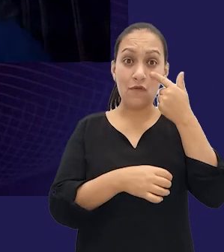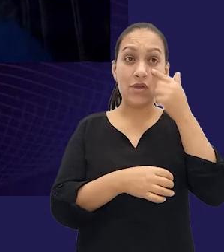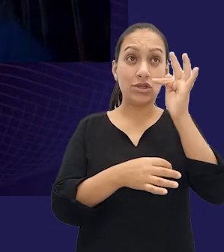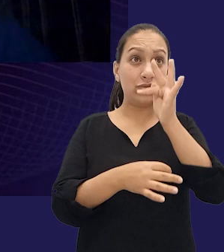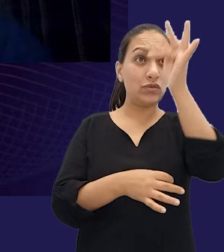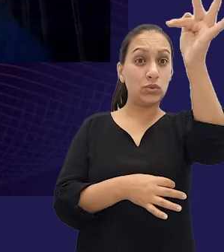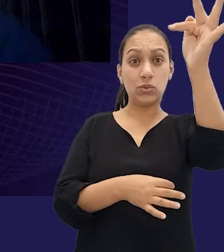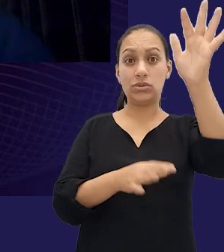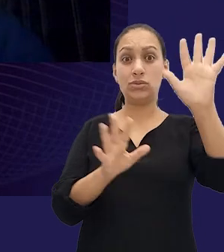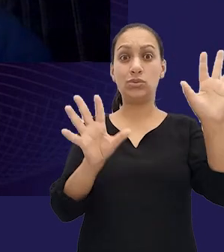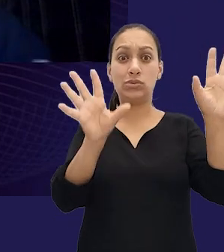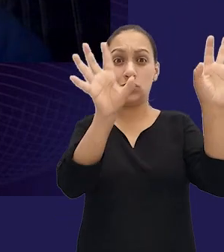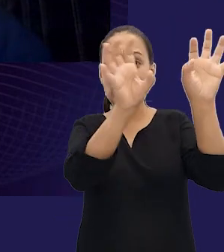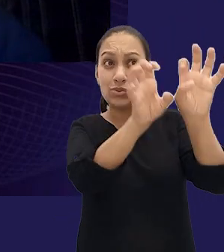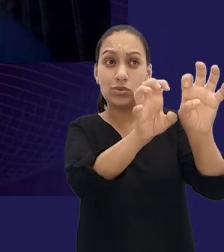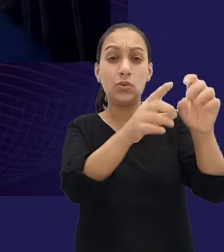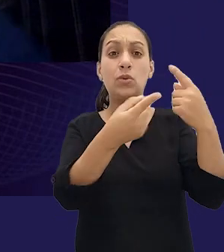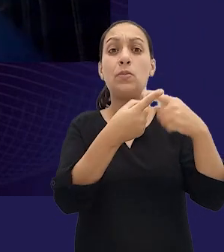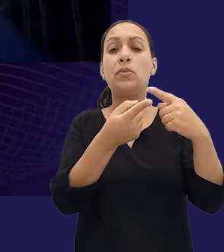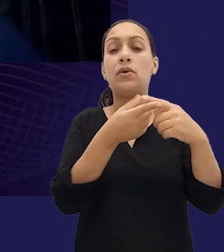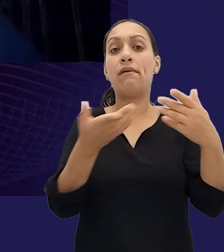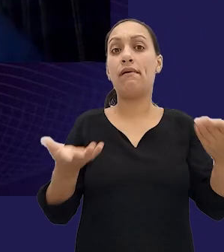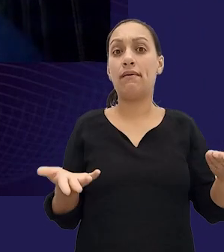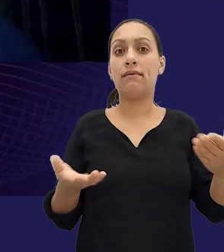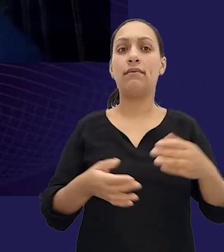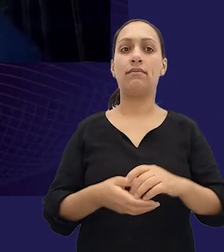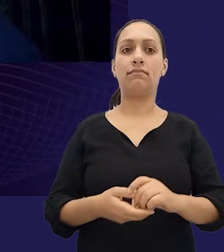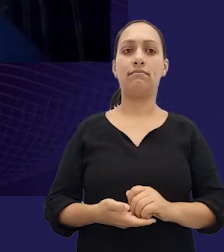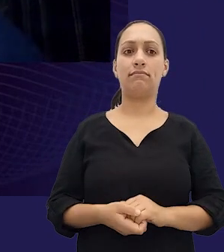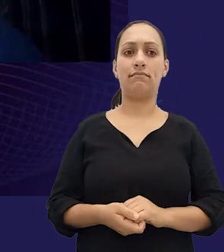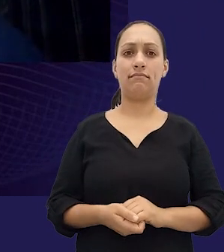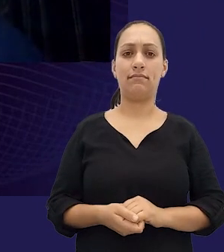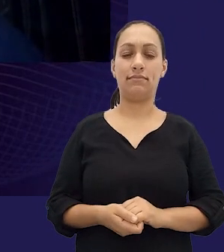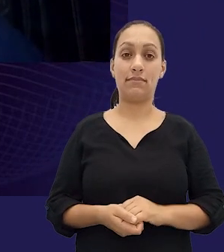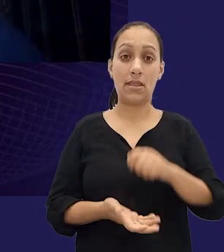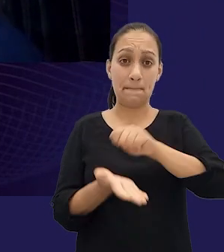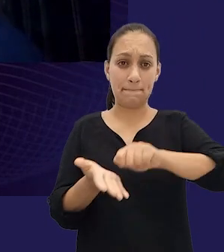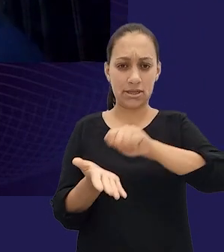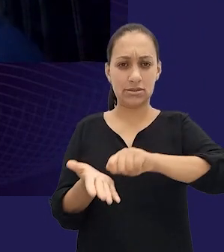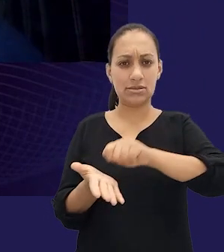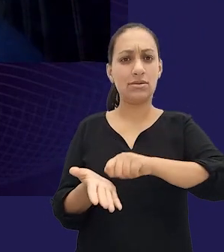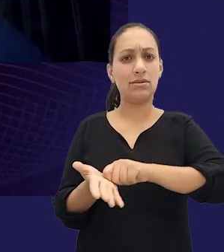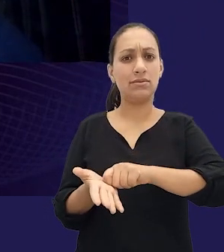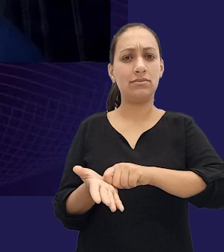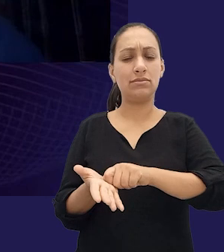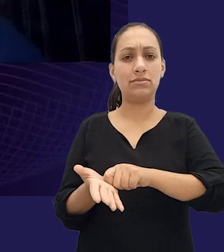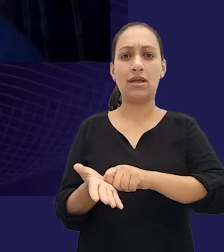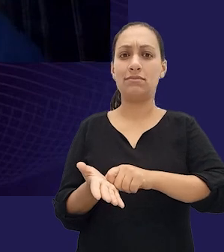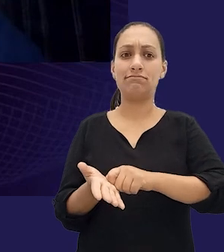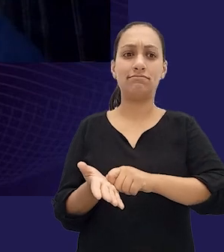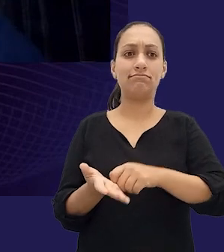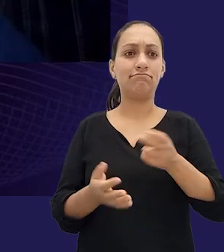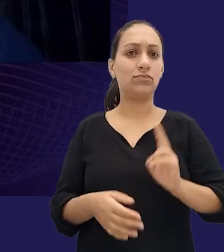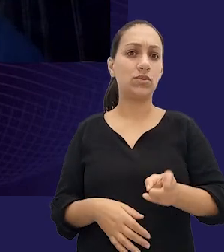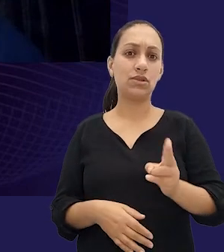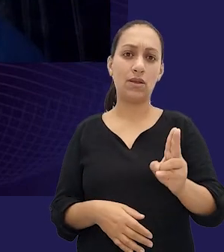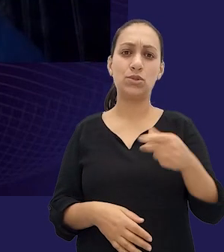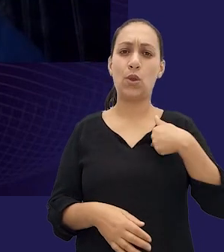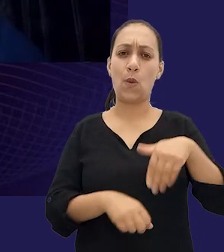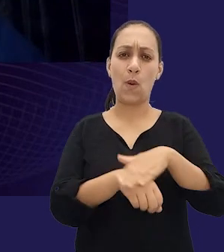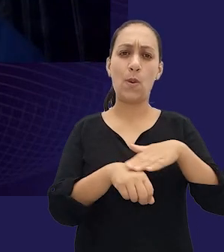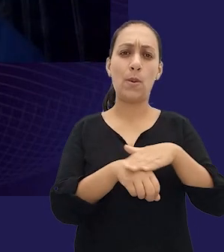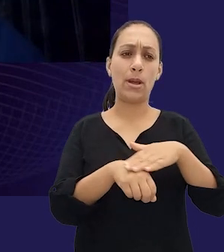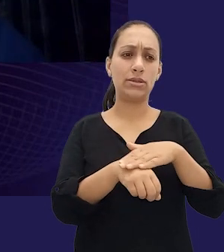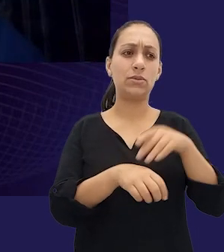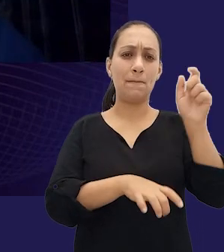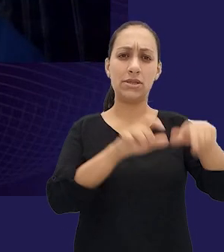tudo negro, porque, gente, a prescrição, ela é algo constante, né? Eu converso com muitas pessoas que